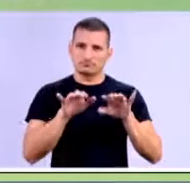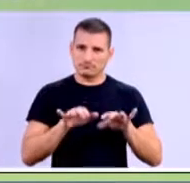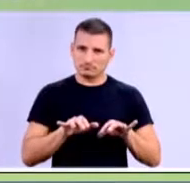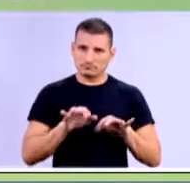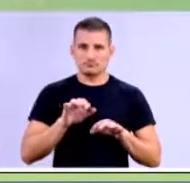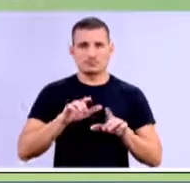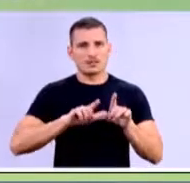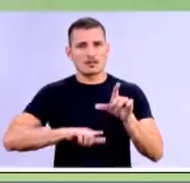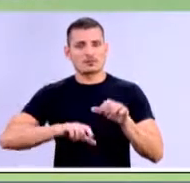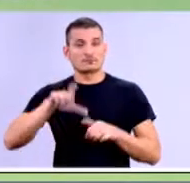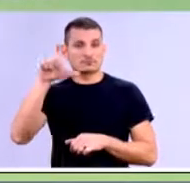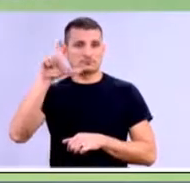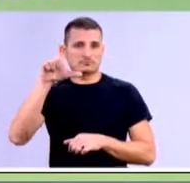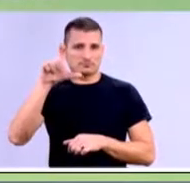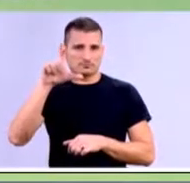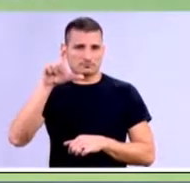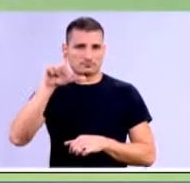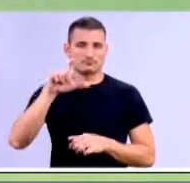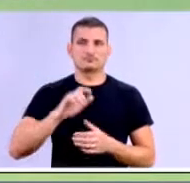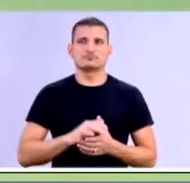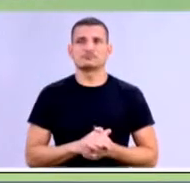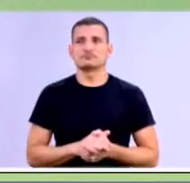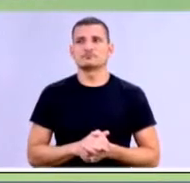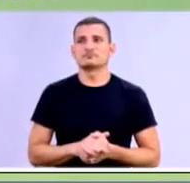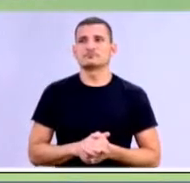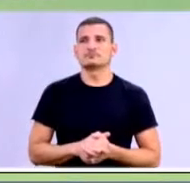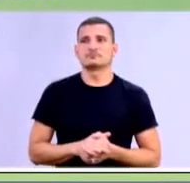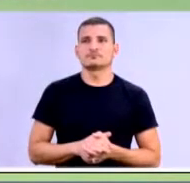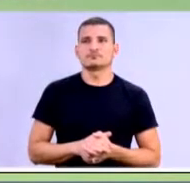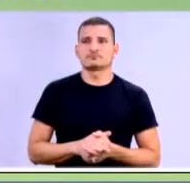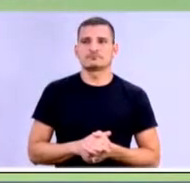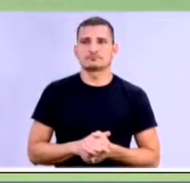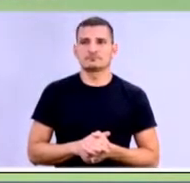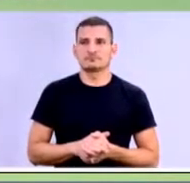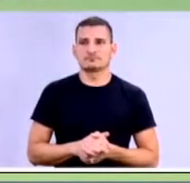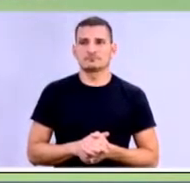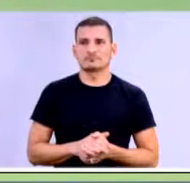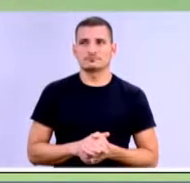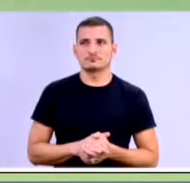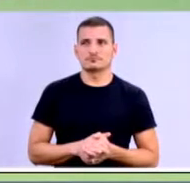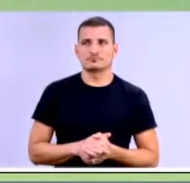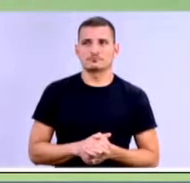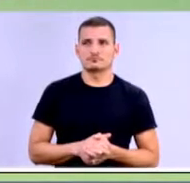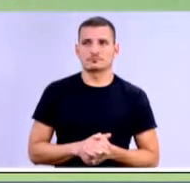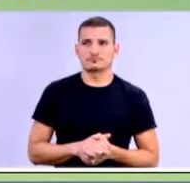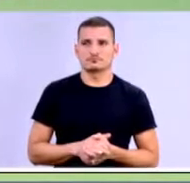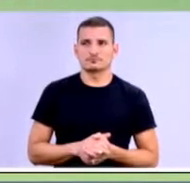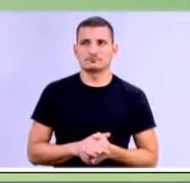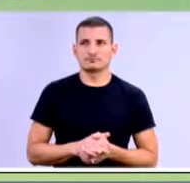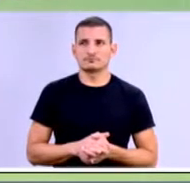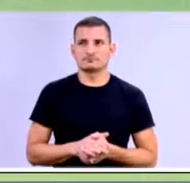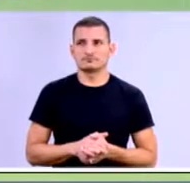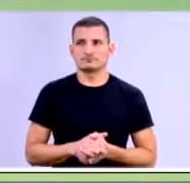letras maiúsculas. Pois, caso não esteja escrevendo para uma pessoa que necessite